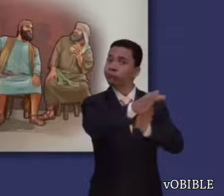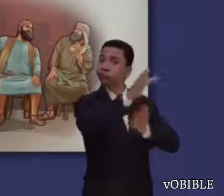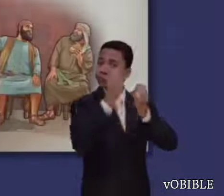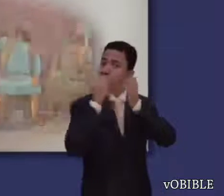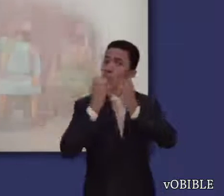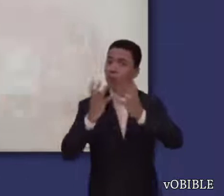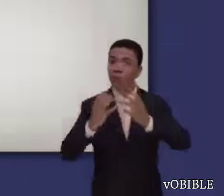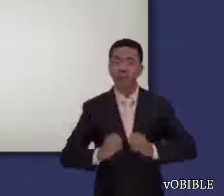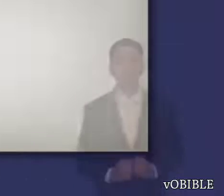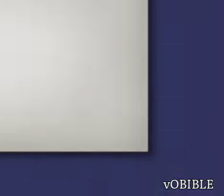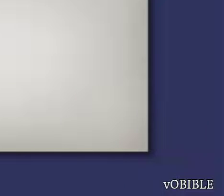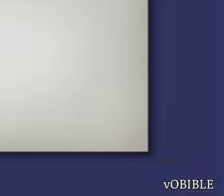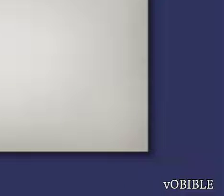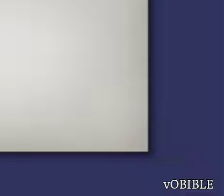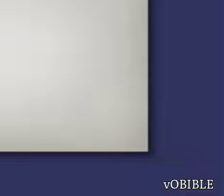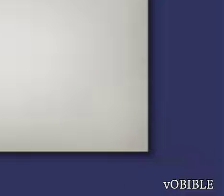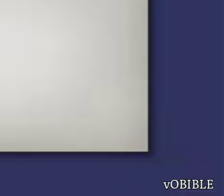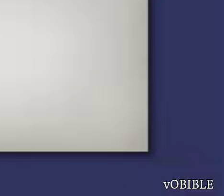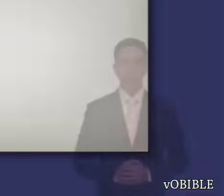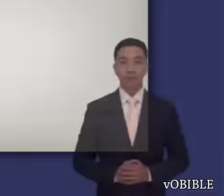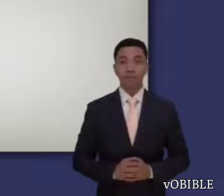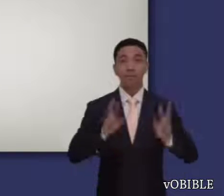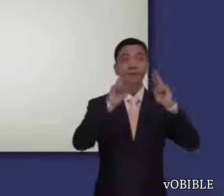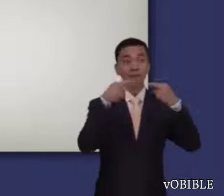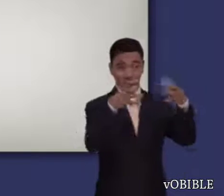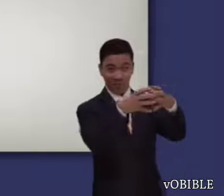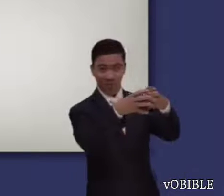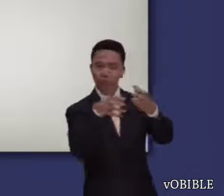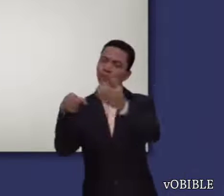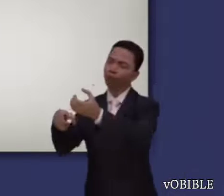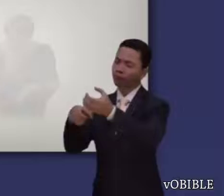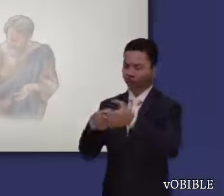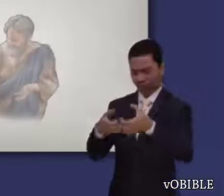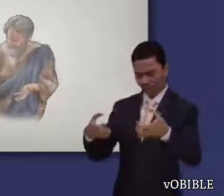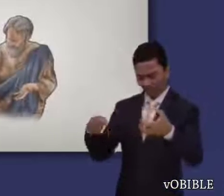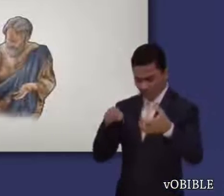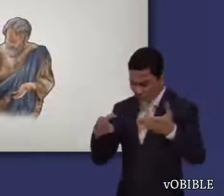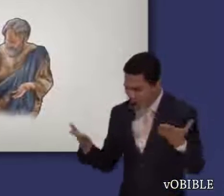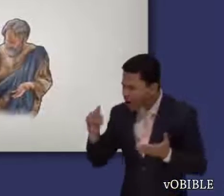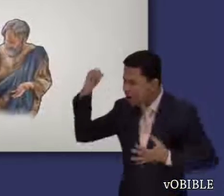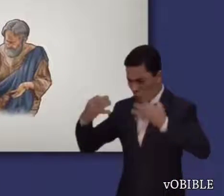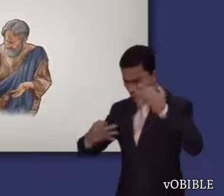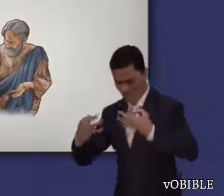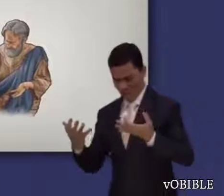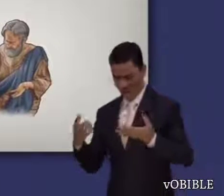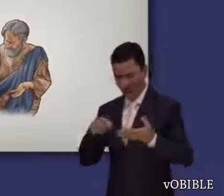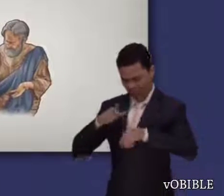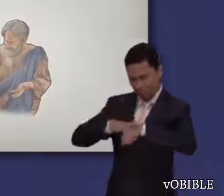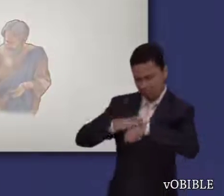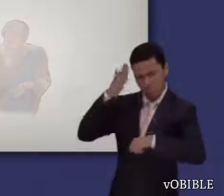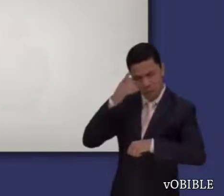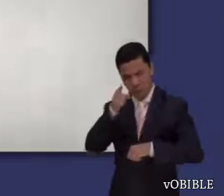sustento. Tudo indica que a congregação tinha recebido uma carta que dizia ser de Paulo e outros irmãos na